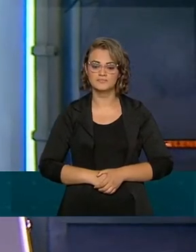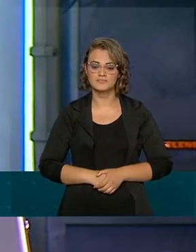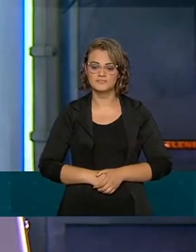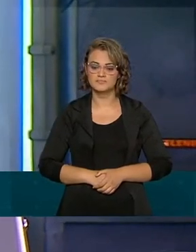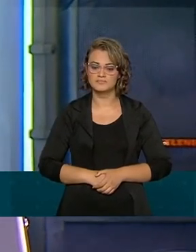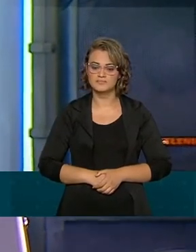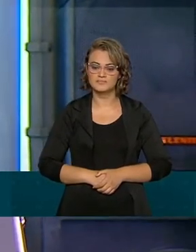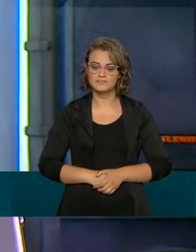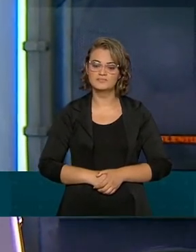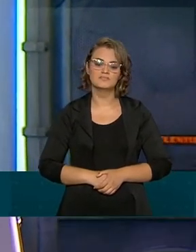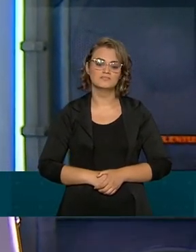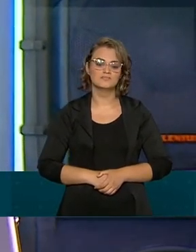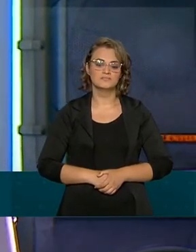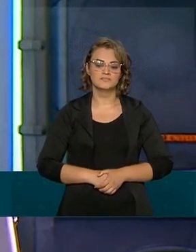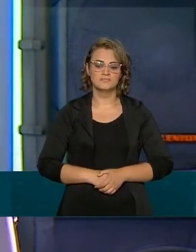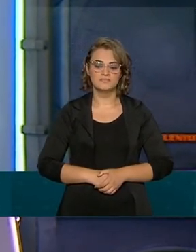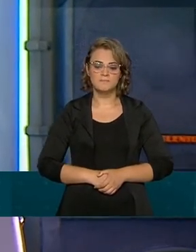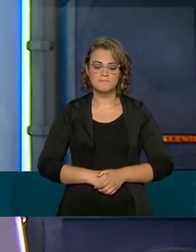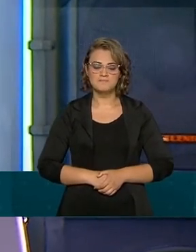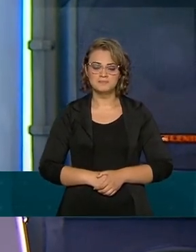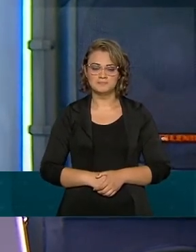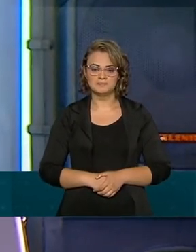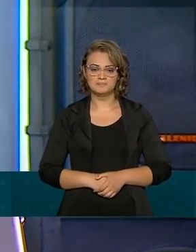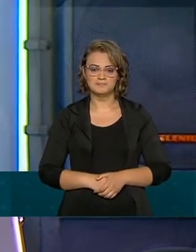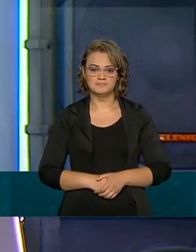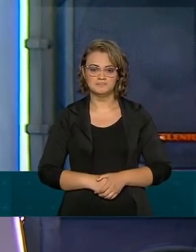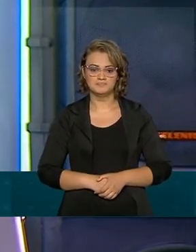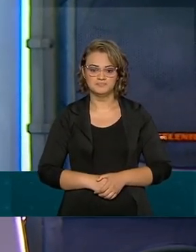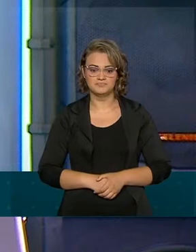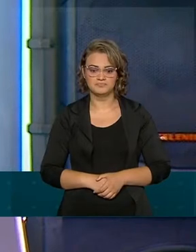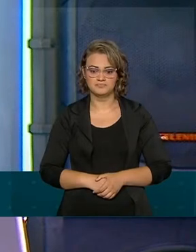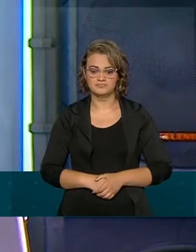E aí